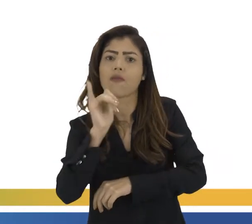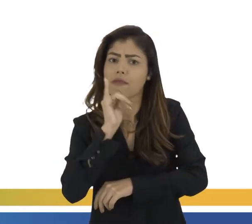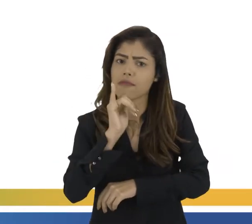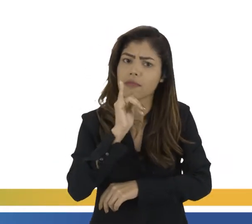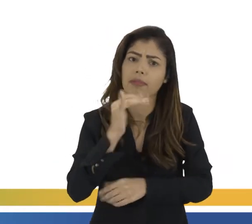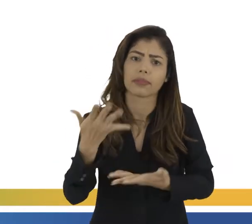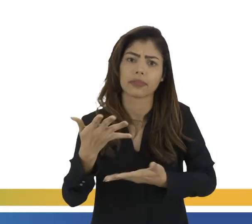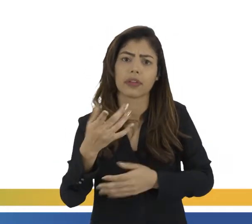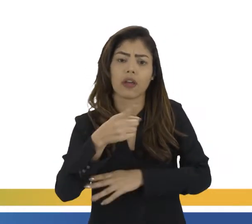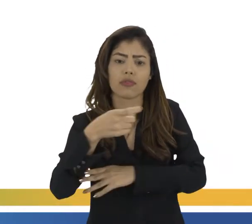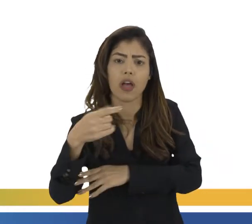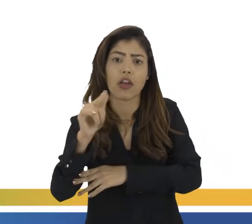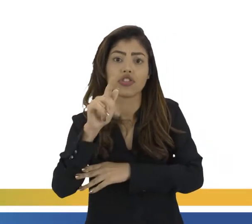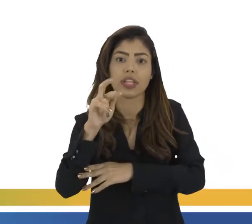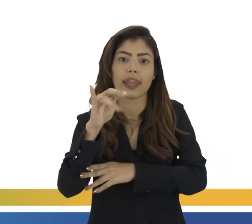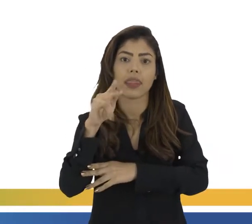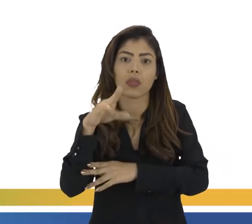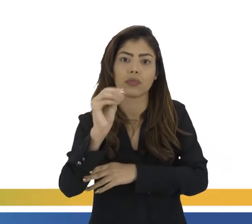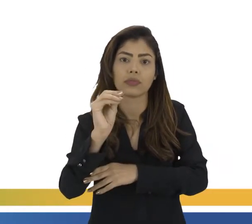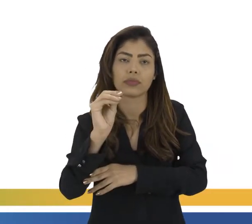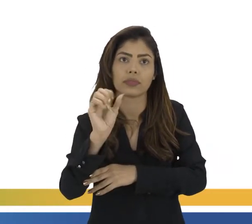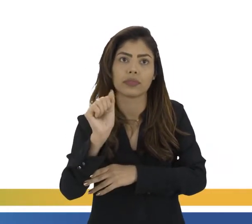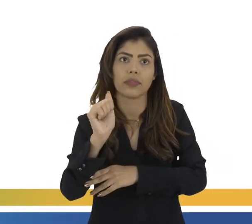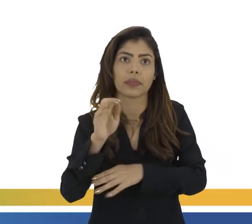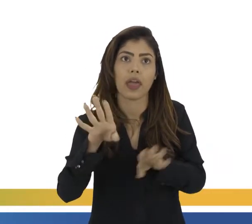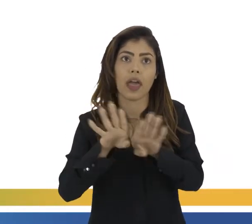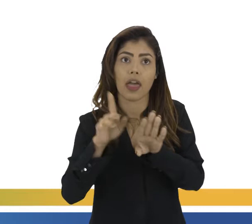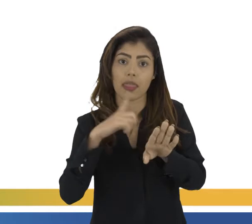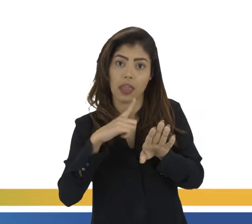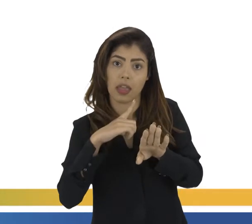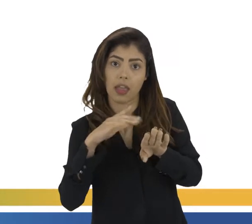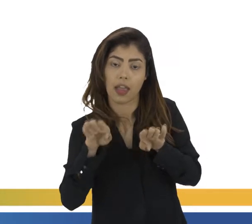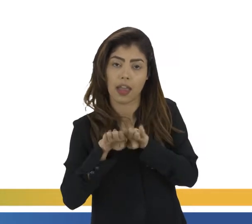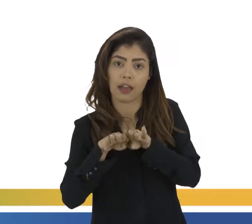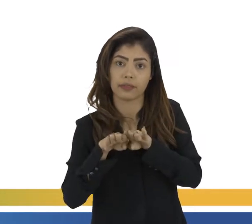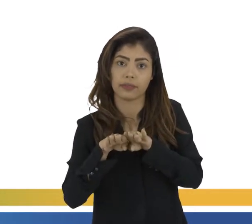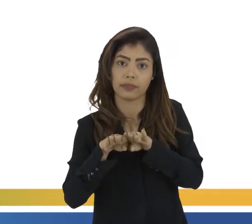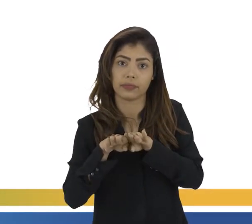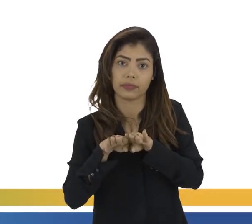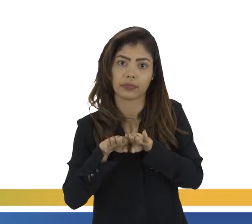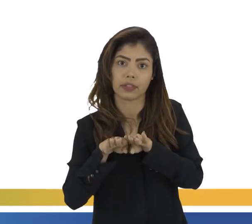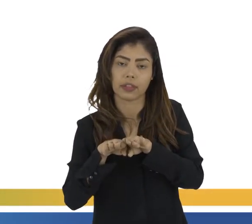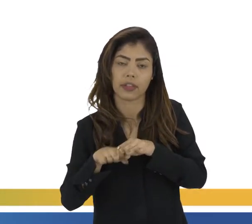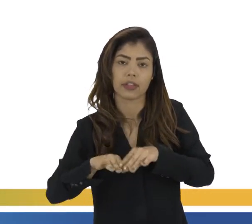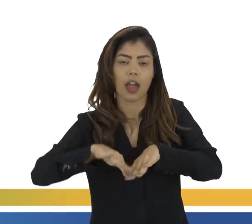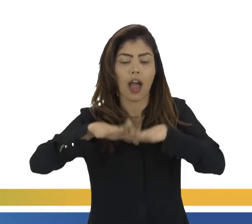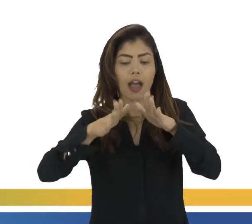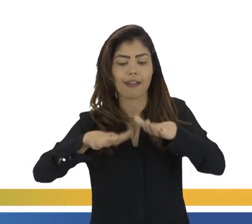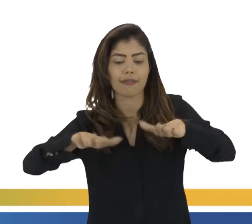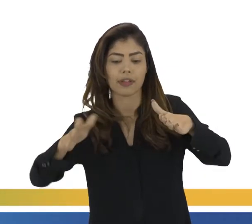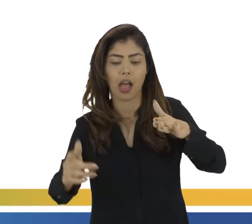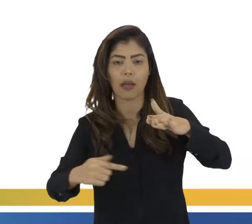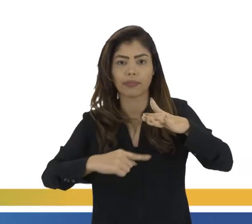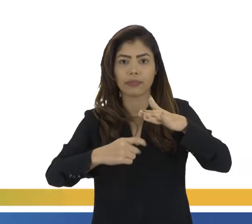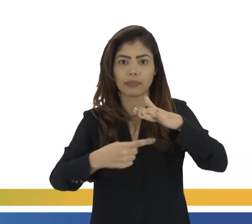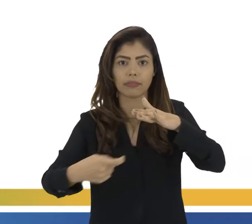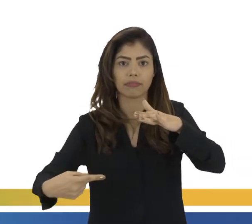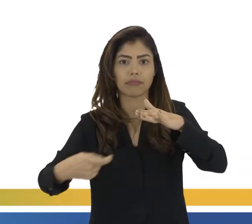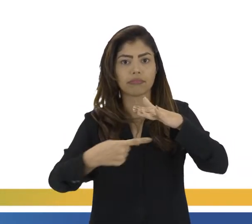exemplo disso é os girinos, né? Ele tem essa fase fica na fase aquática,